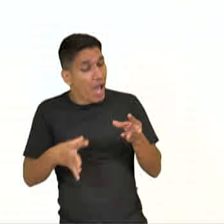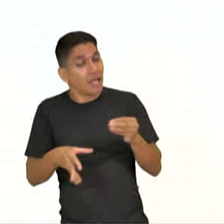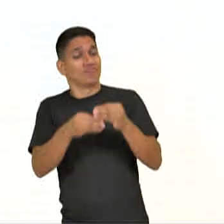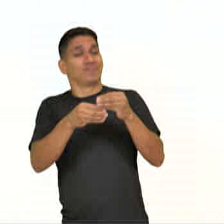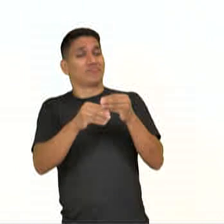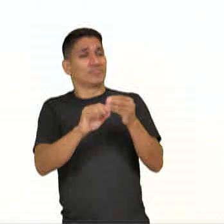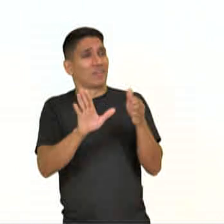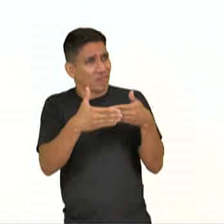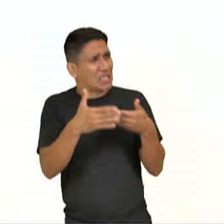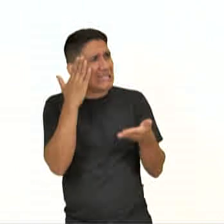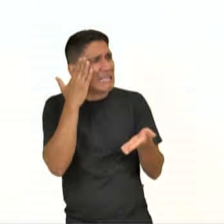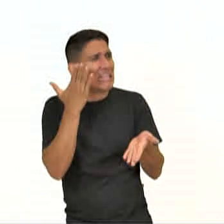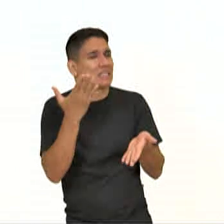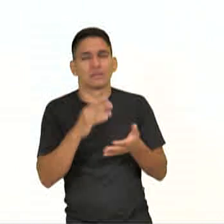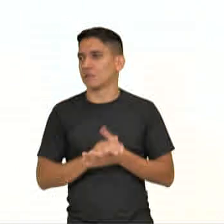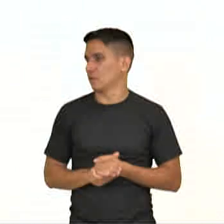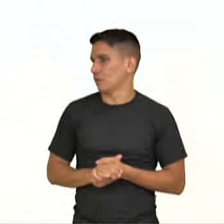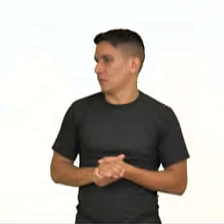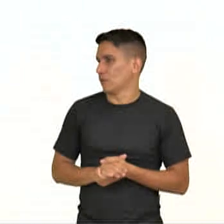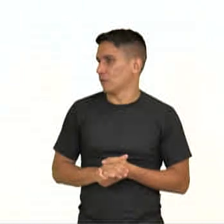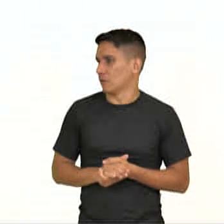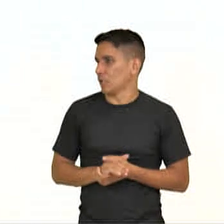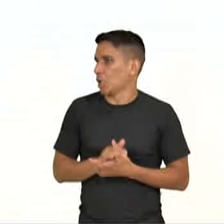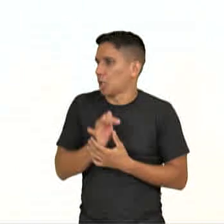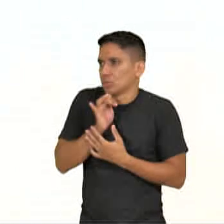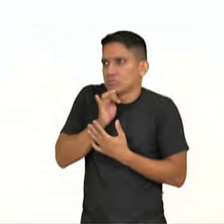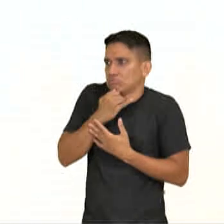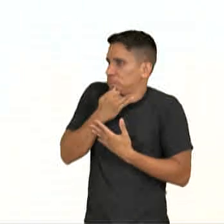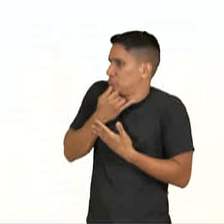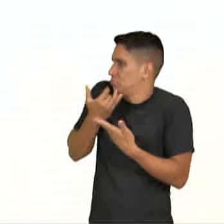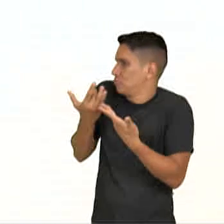fecha, entende? Infelizmente, cavalheiro,